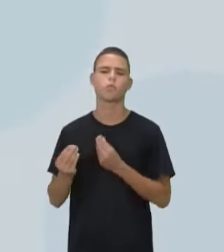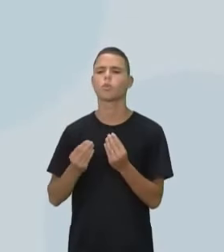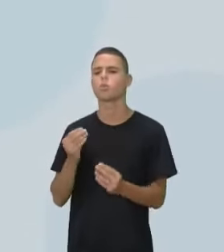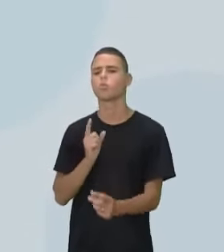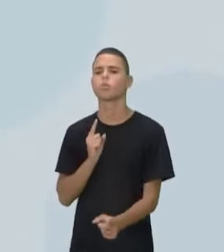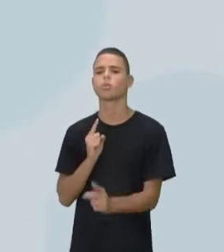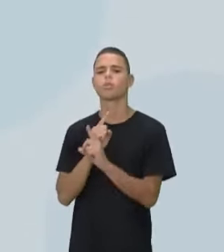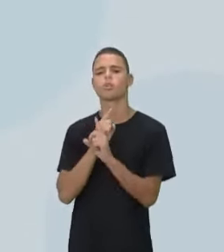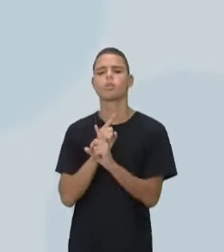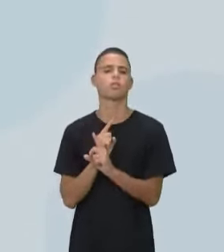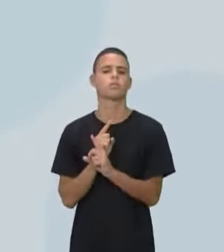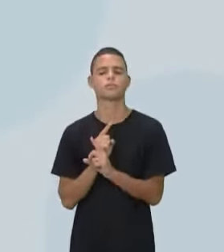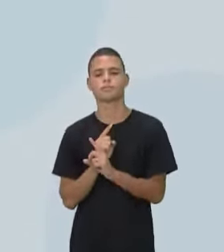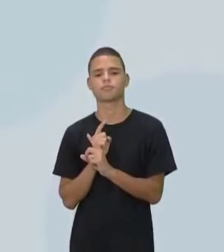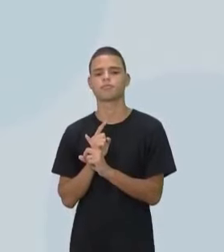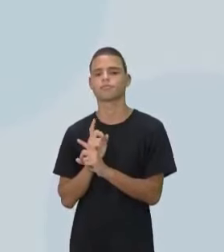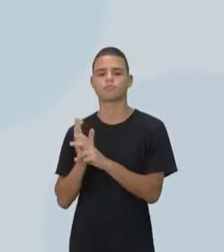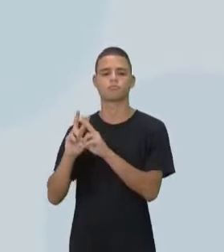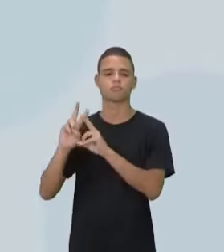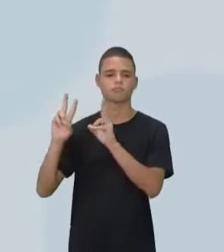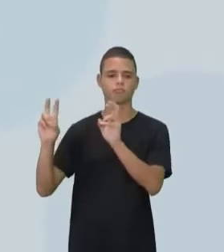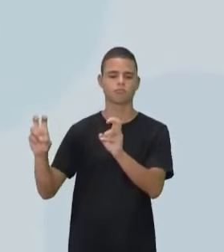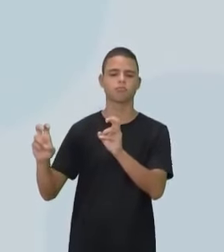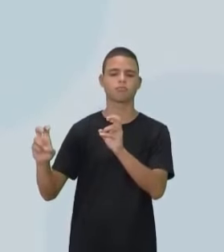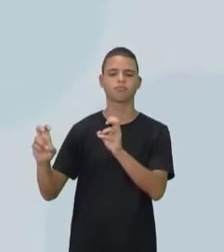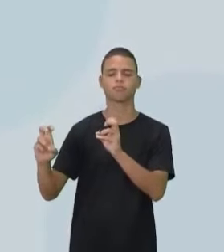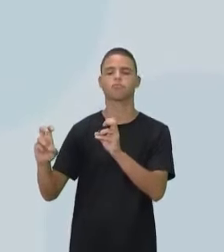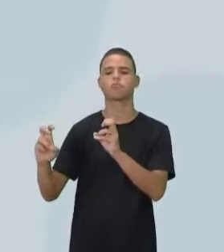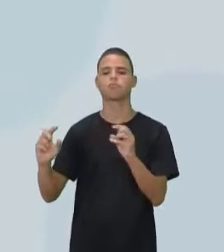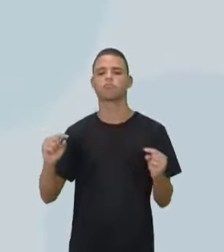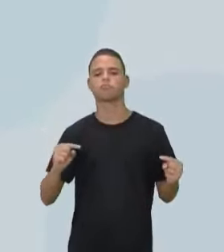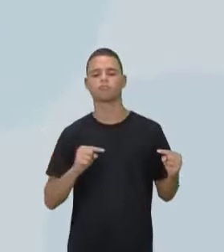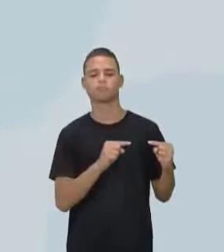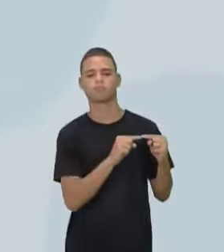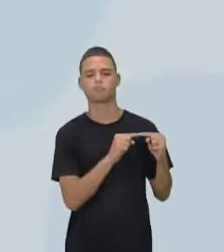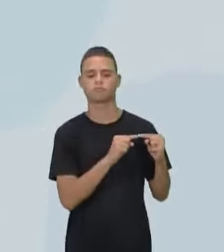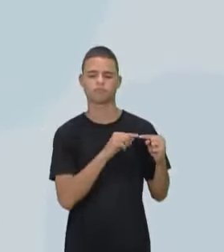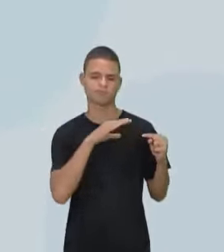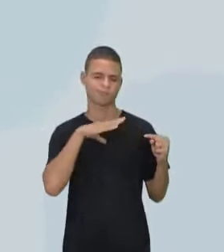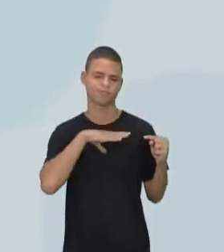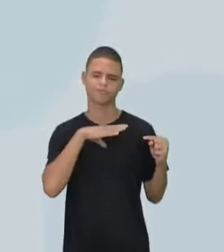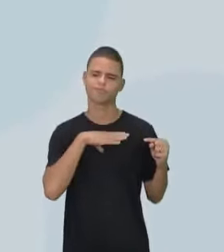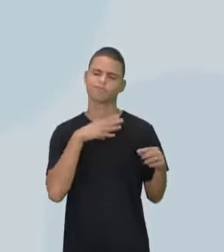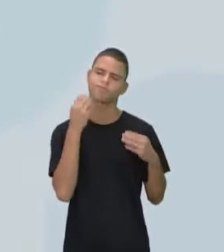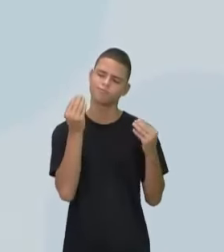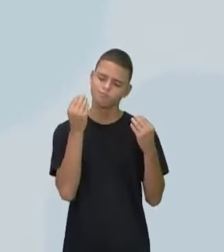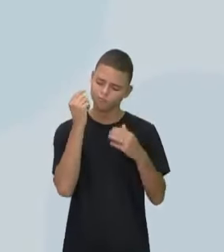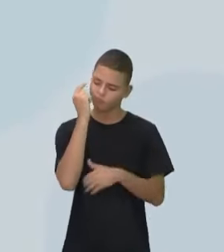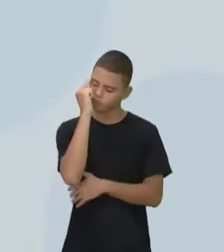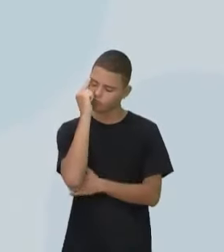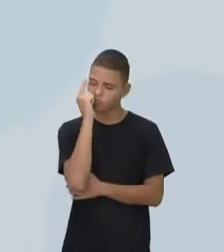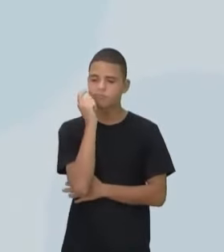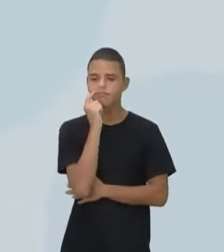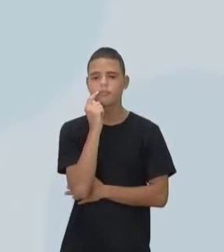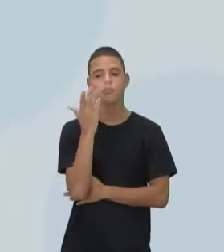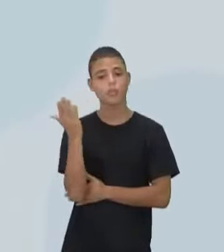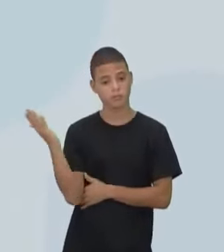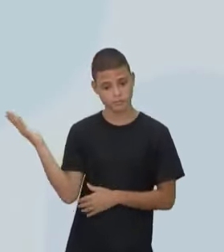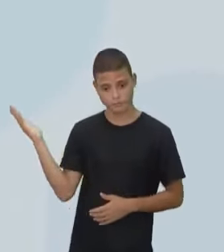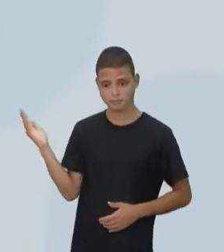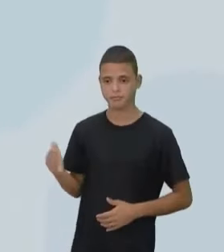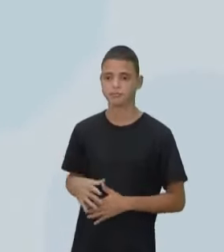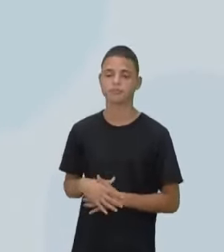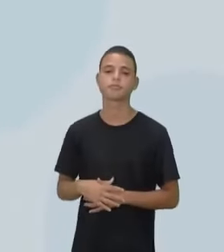consigo encontrar, né, essa temática aí dos desastres hidrometeorológicos em língua portuguesa? Então tá assim a habilidade,